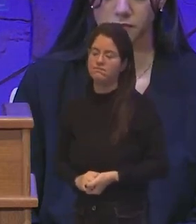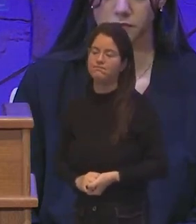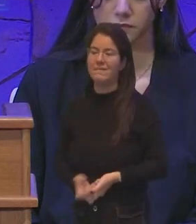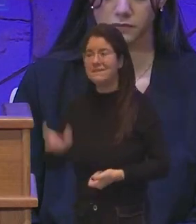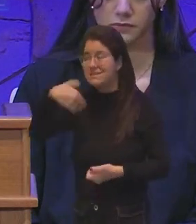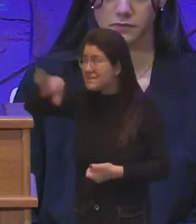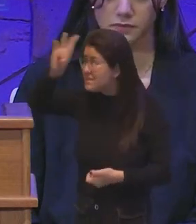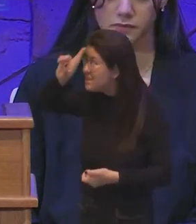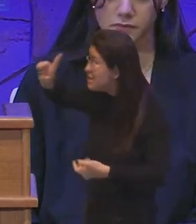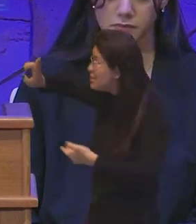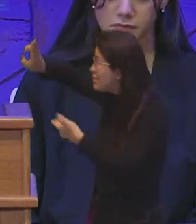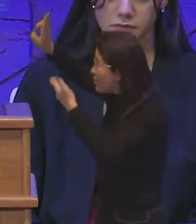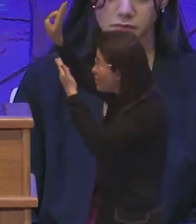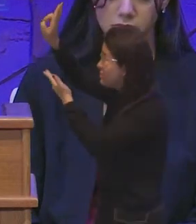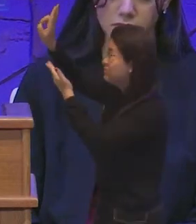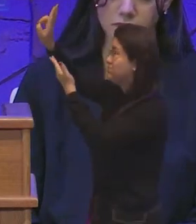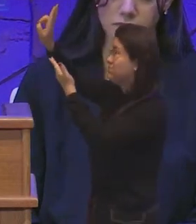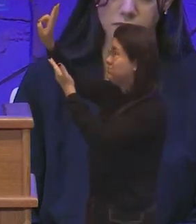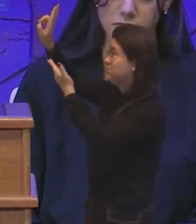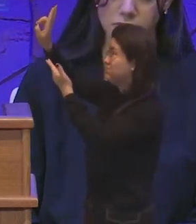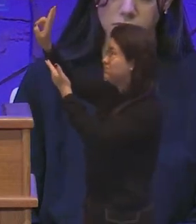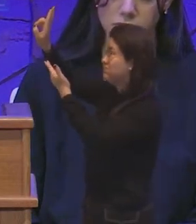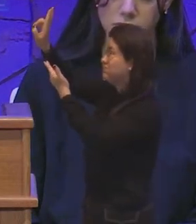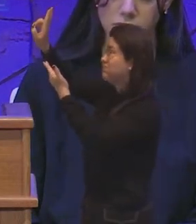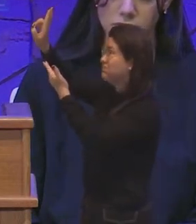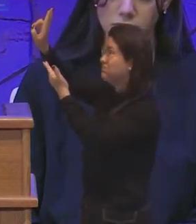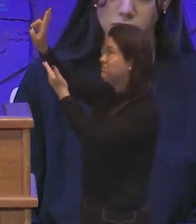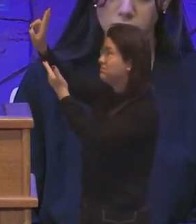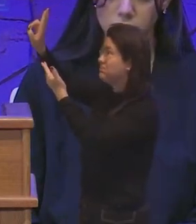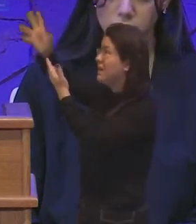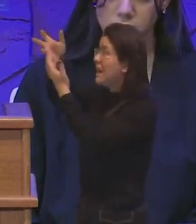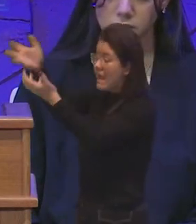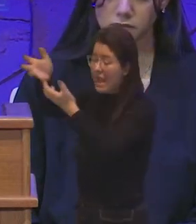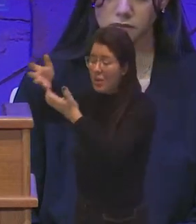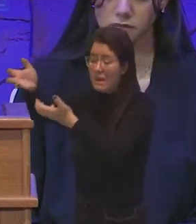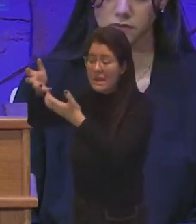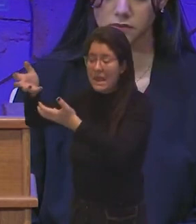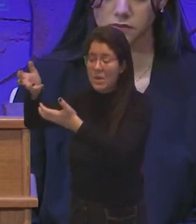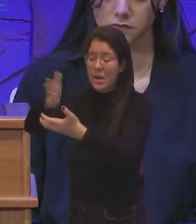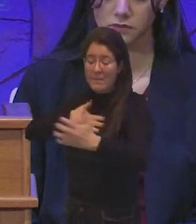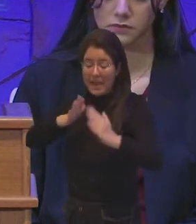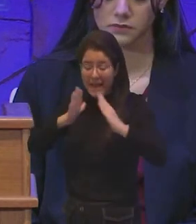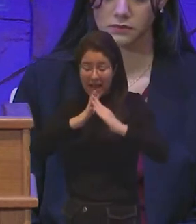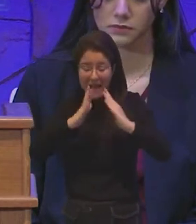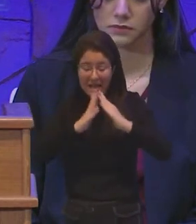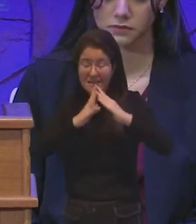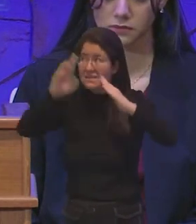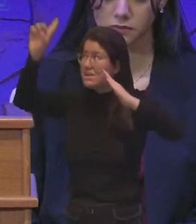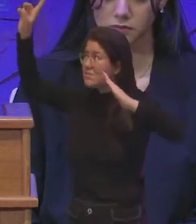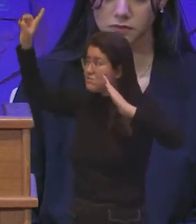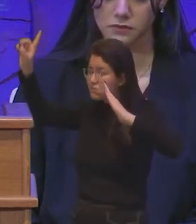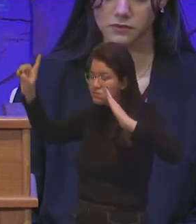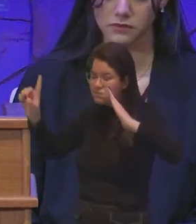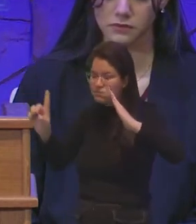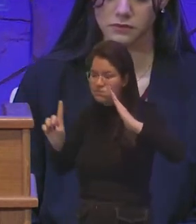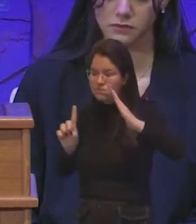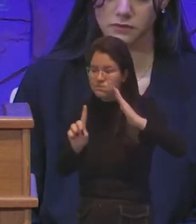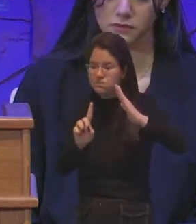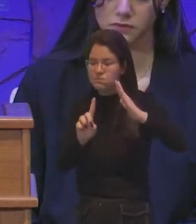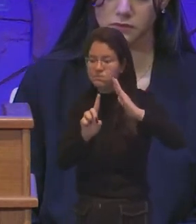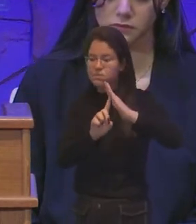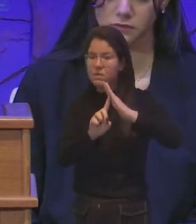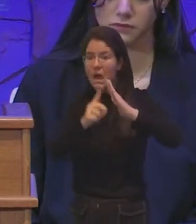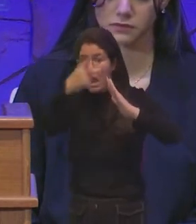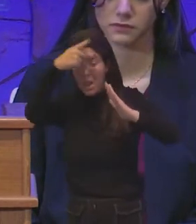Senhor, faça do meu lar um lugar onde a Tua presença seja perceptível